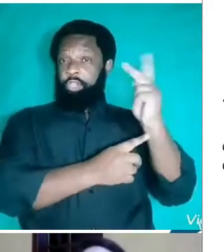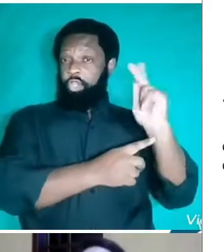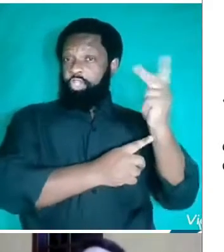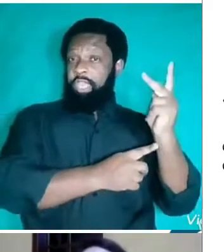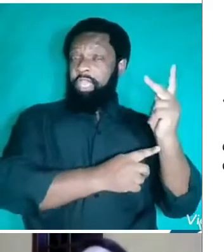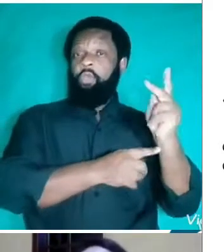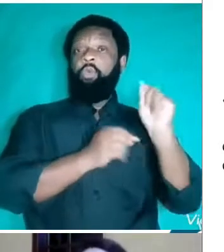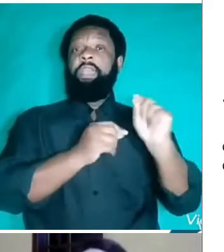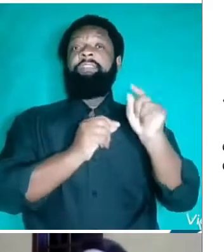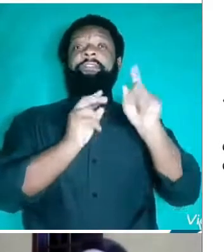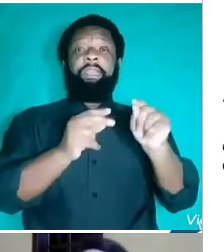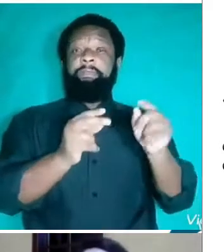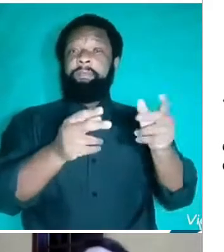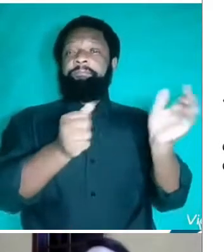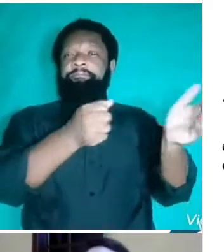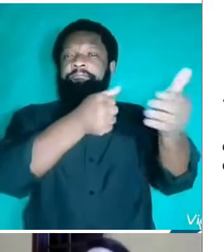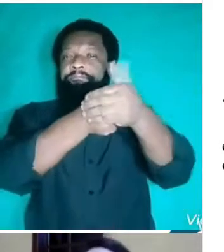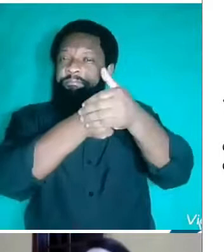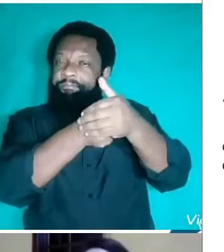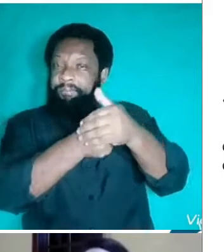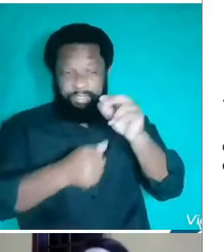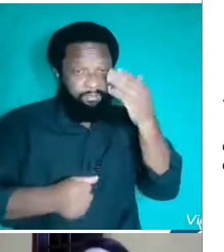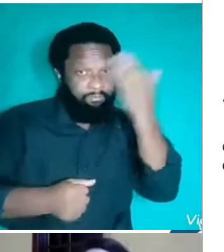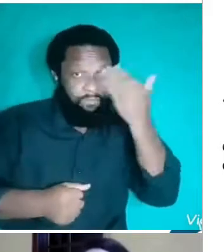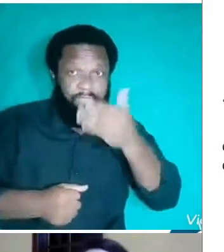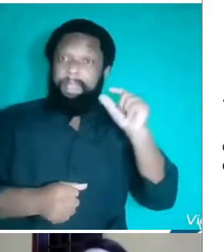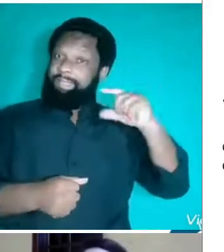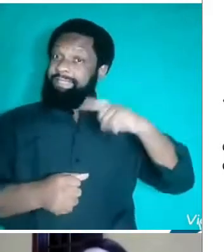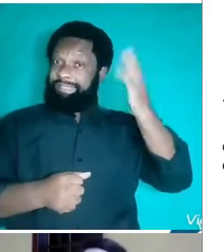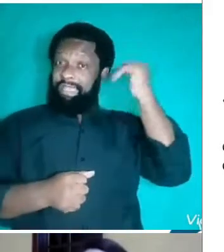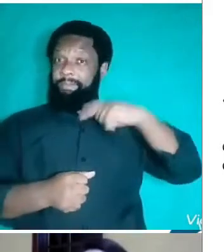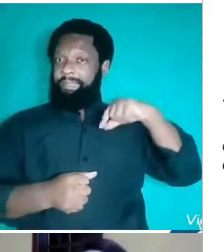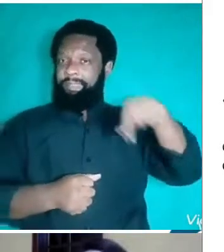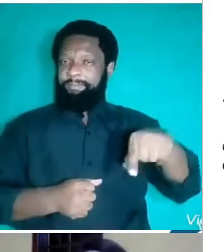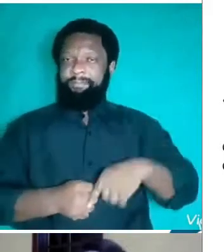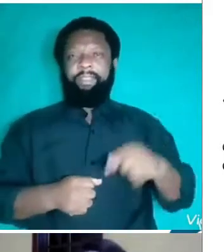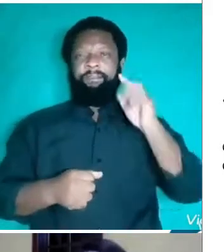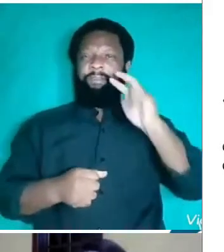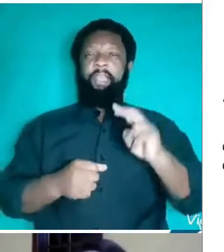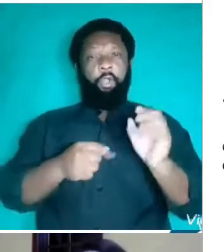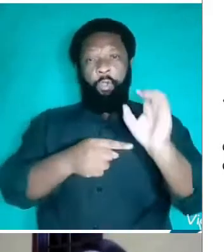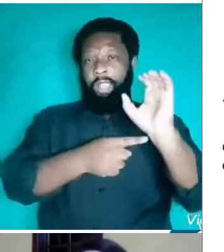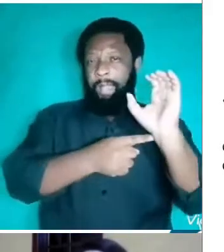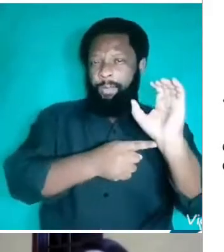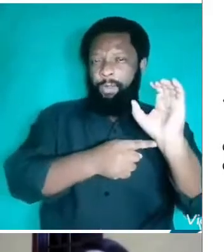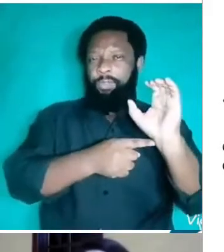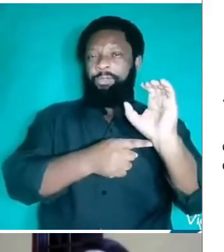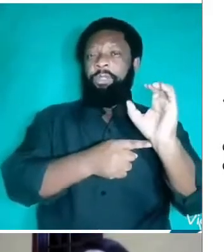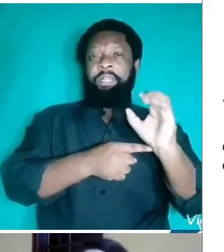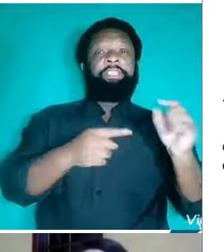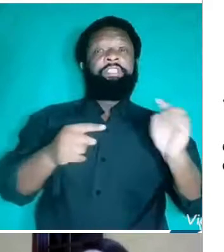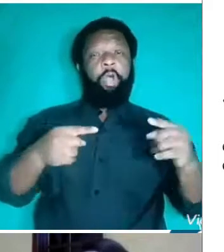hidrogênio, ele fica subentendido nessa estrutura. Então, olha só, Esse carbono da pontinha aqui, ele está